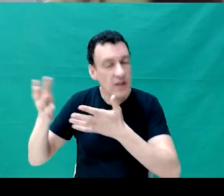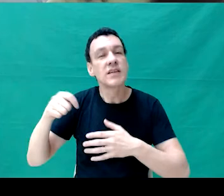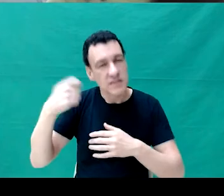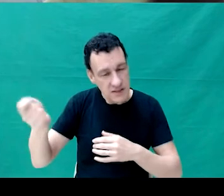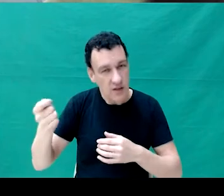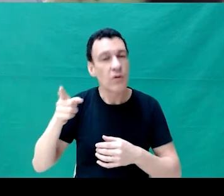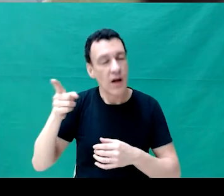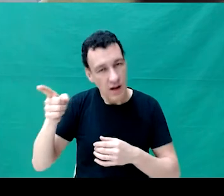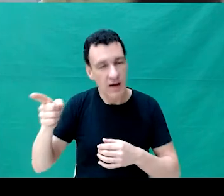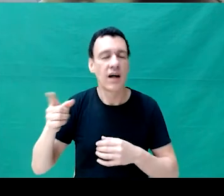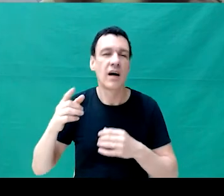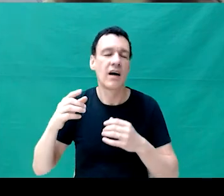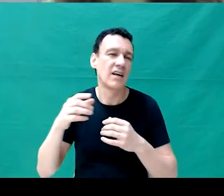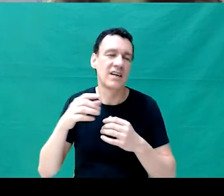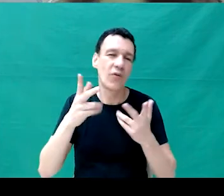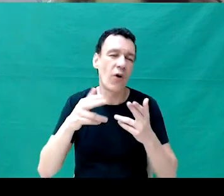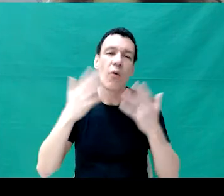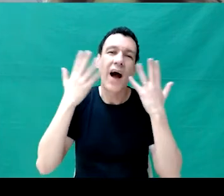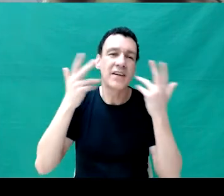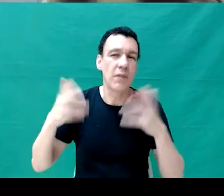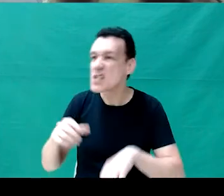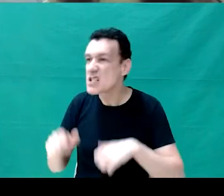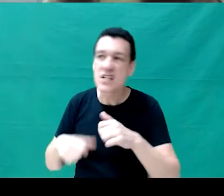por isso, surgiu-se o nome doméstica.